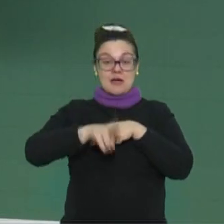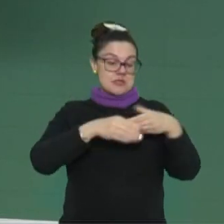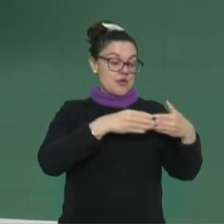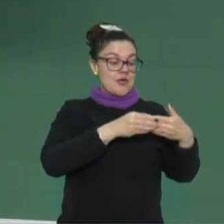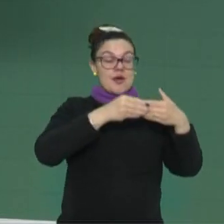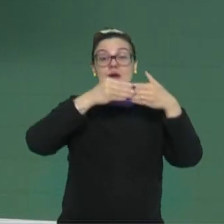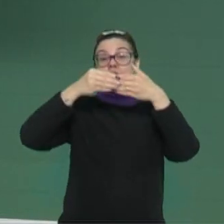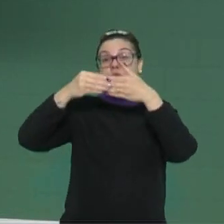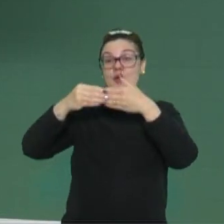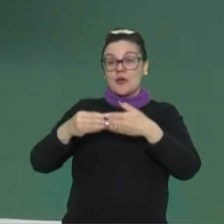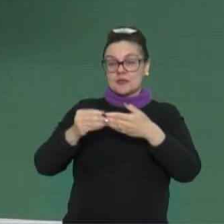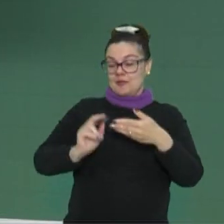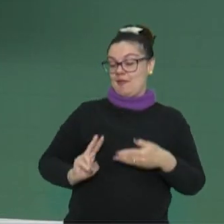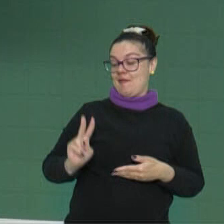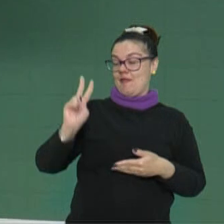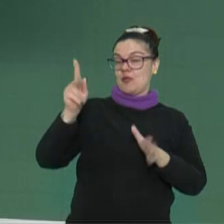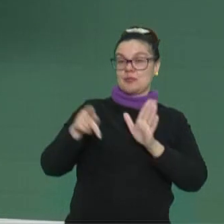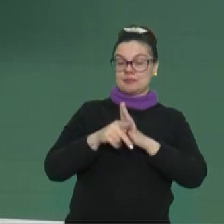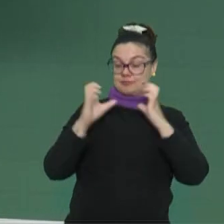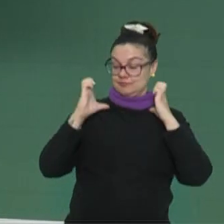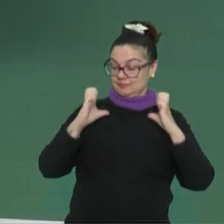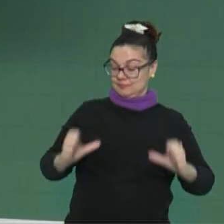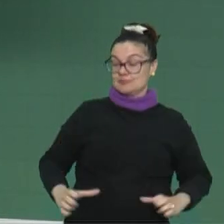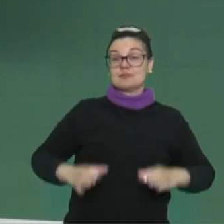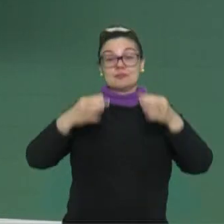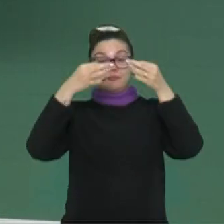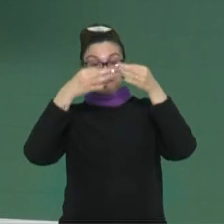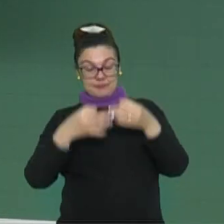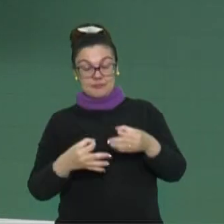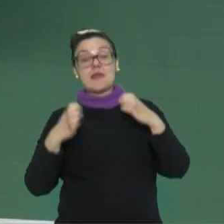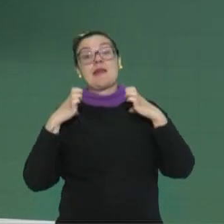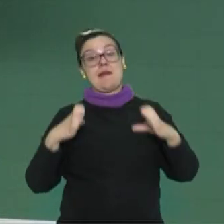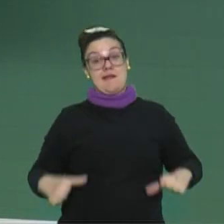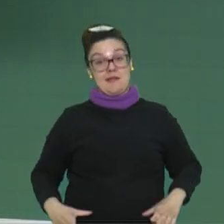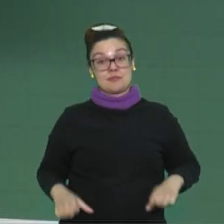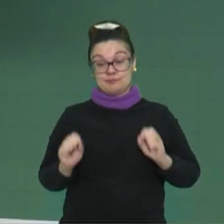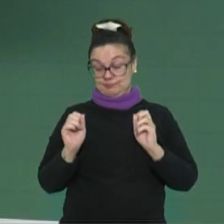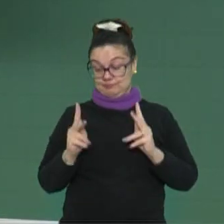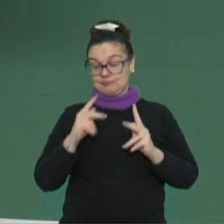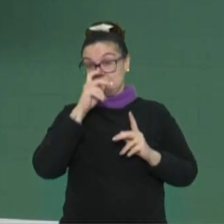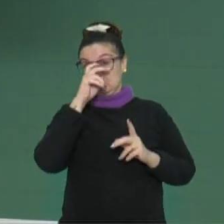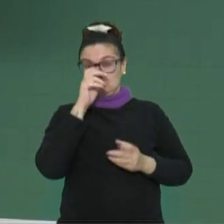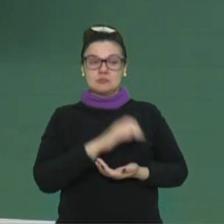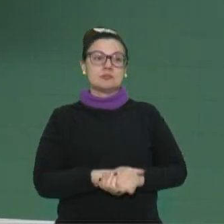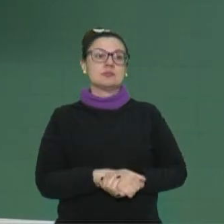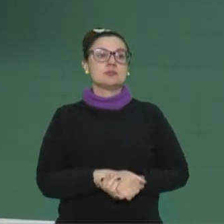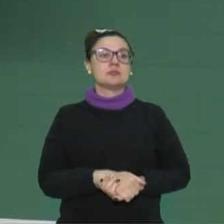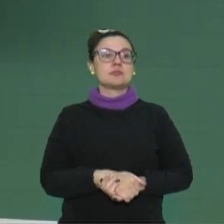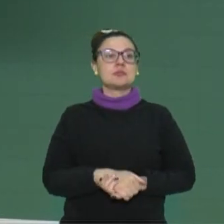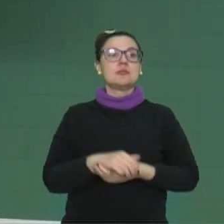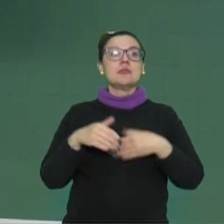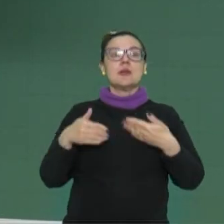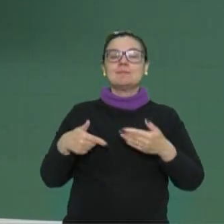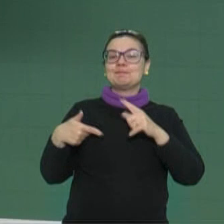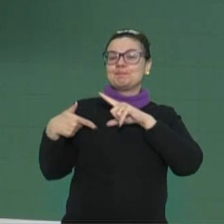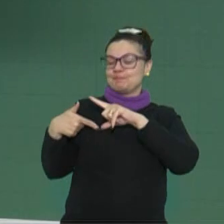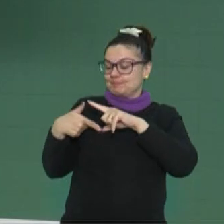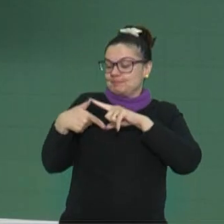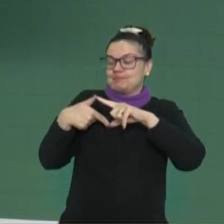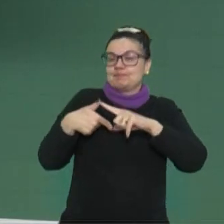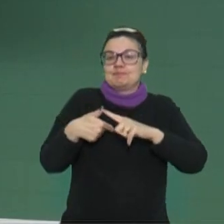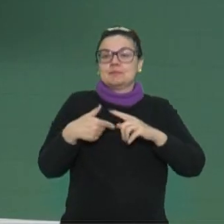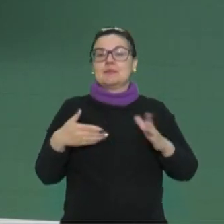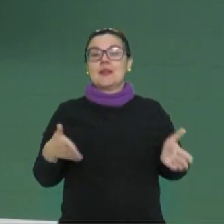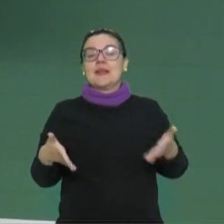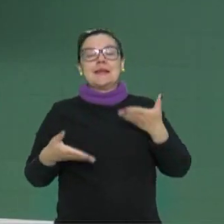a chegar a valores éticos que sejam, de fato, éticos, ok? Formalismo, então, tem toda uma